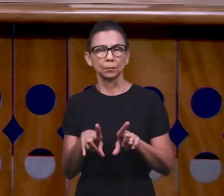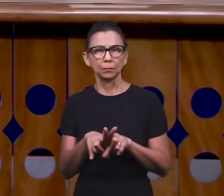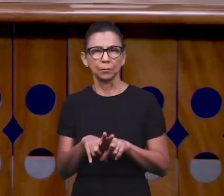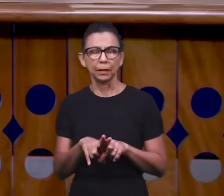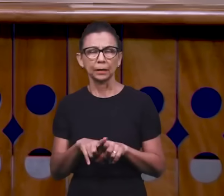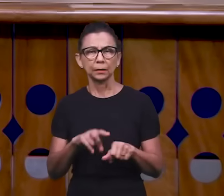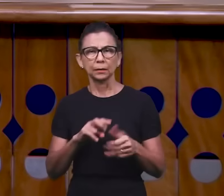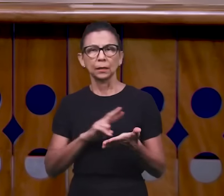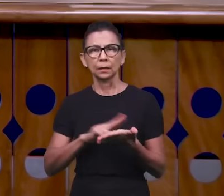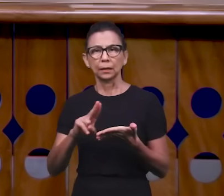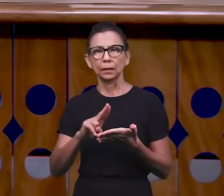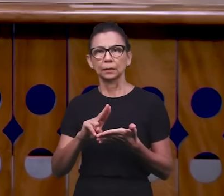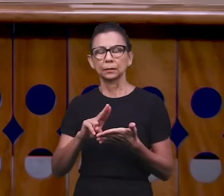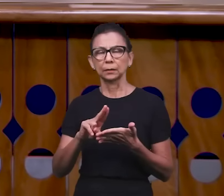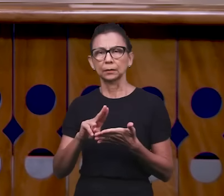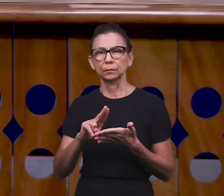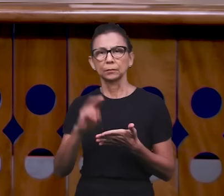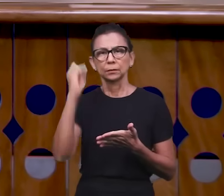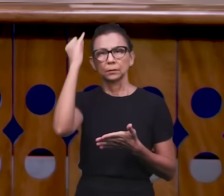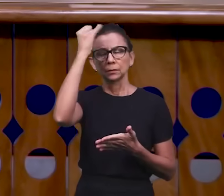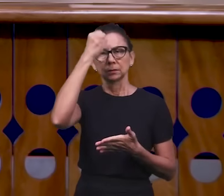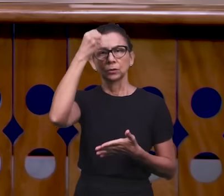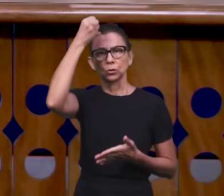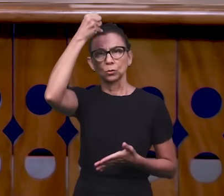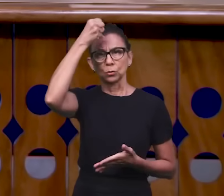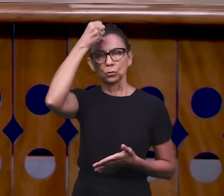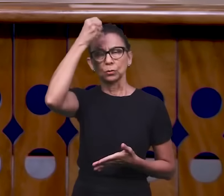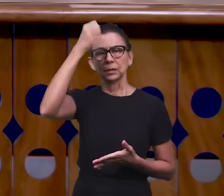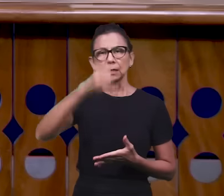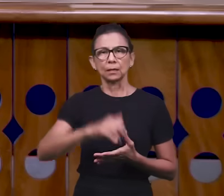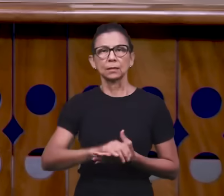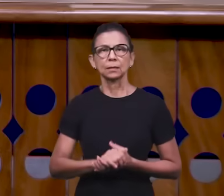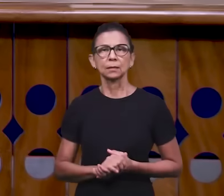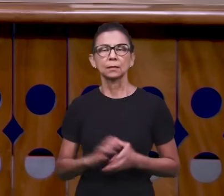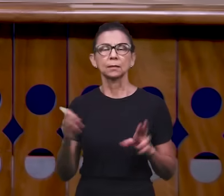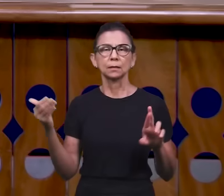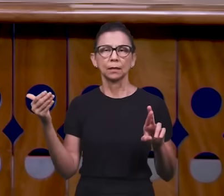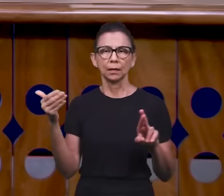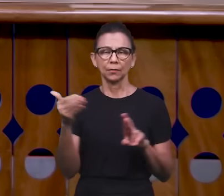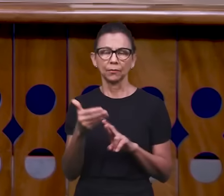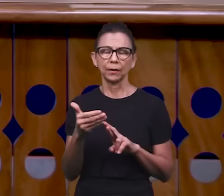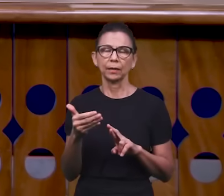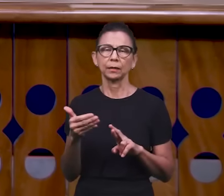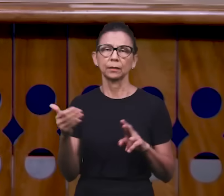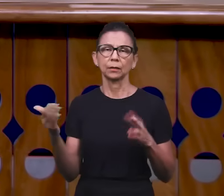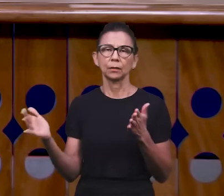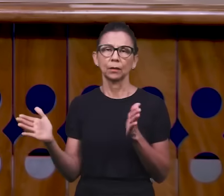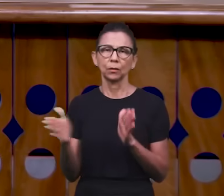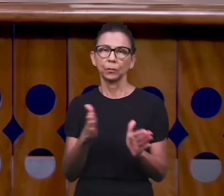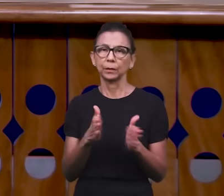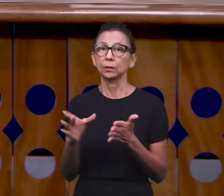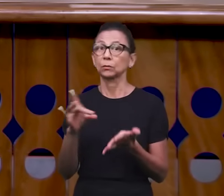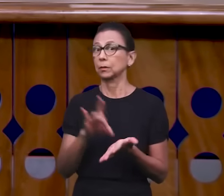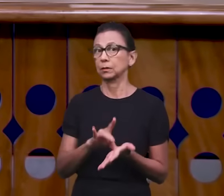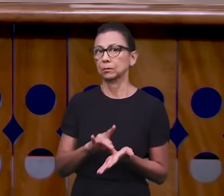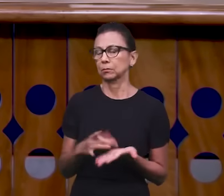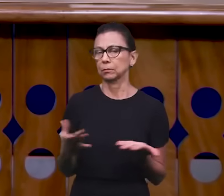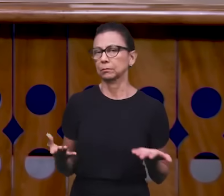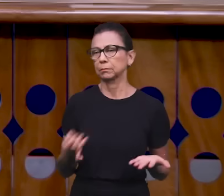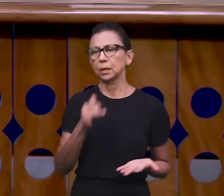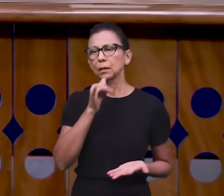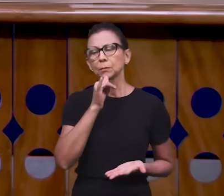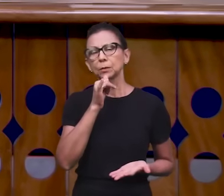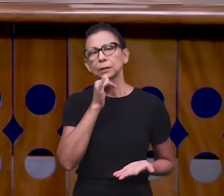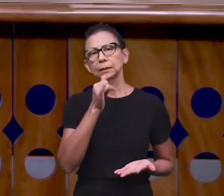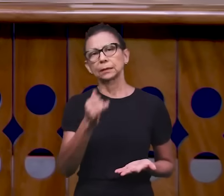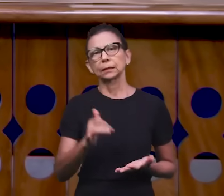carta de Judas, no Novo Testamento, se refere a essa situação profética dos dias atuais. Vejamos, por